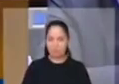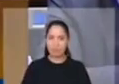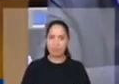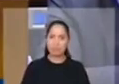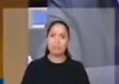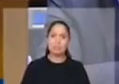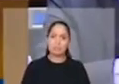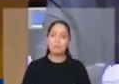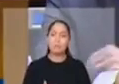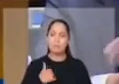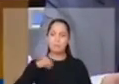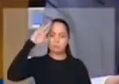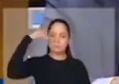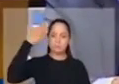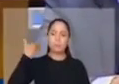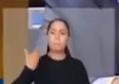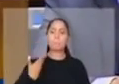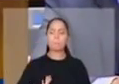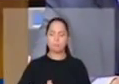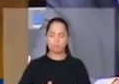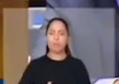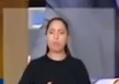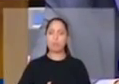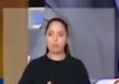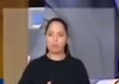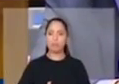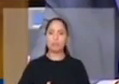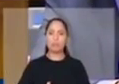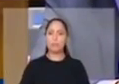Honra que tive pelos últimos